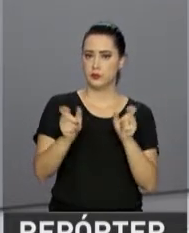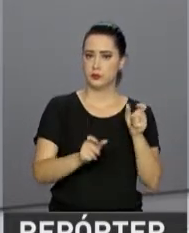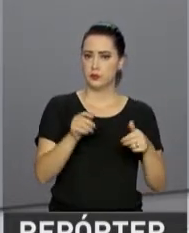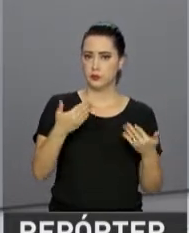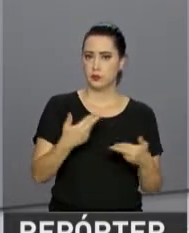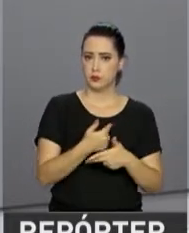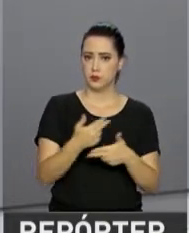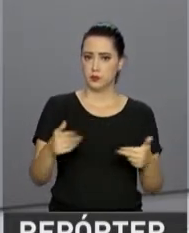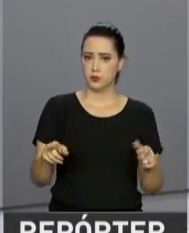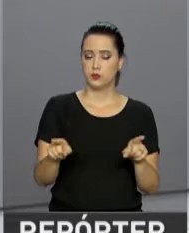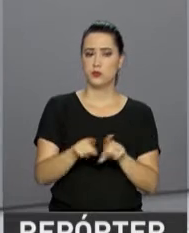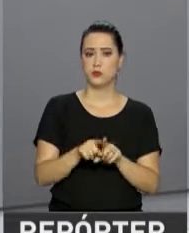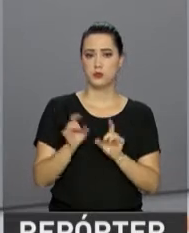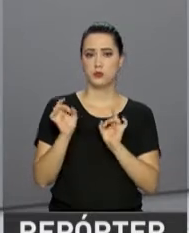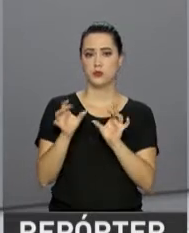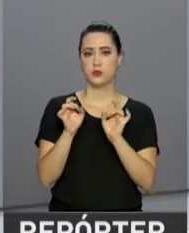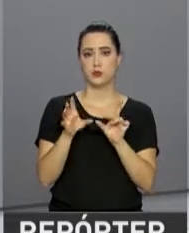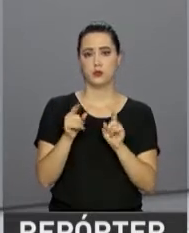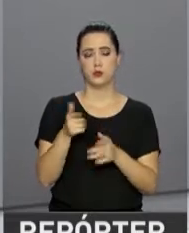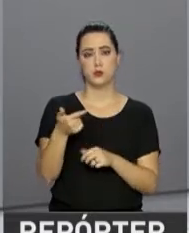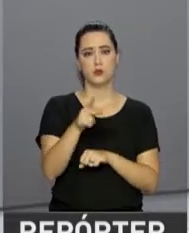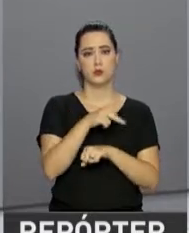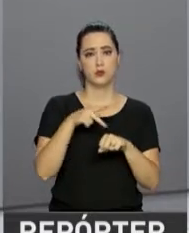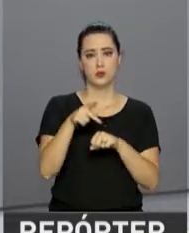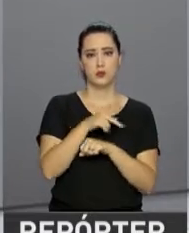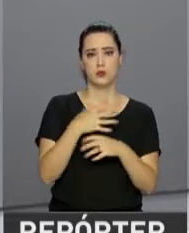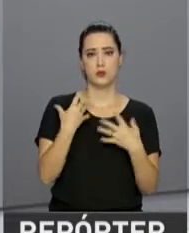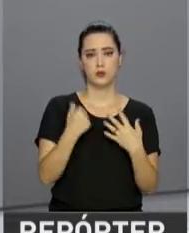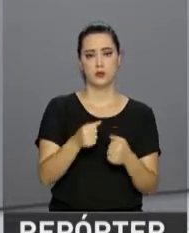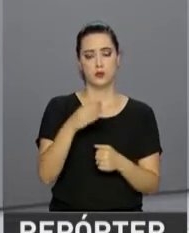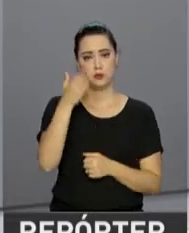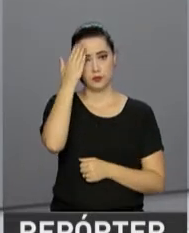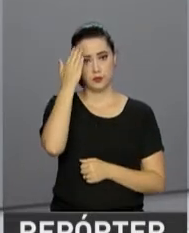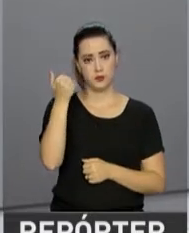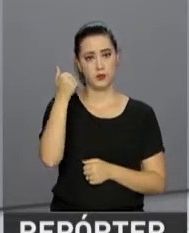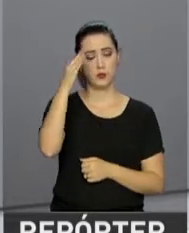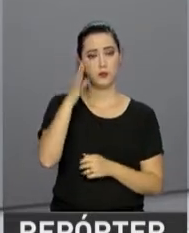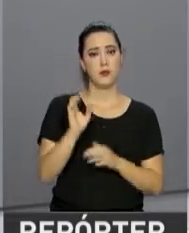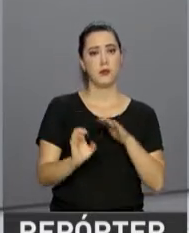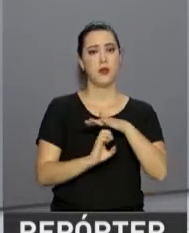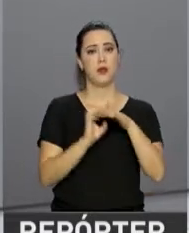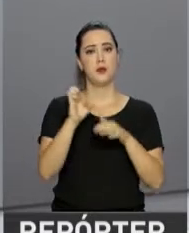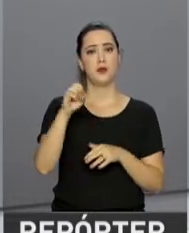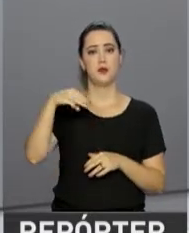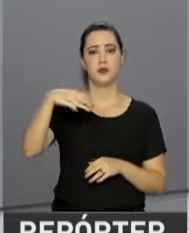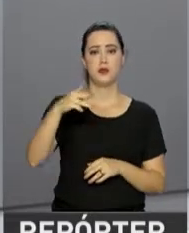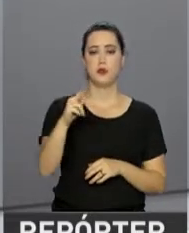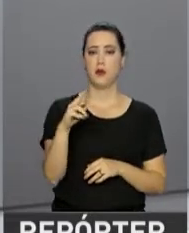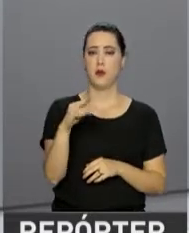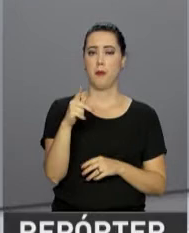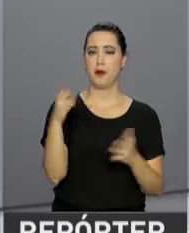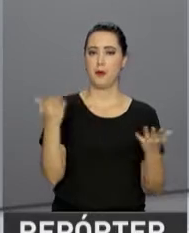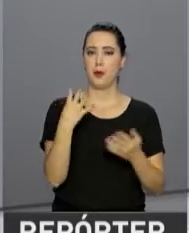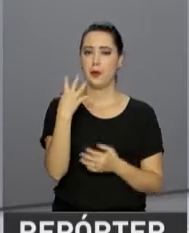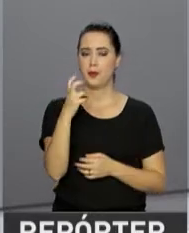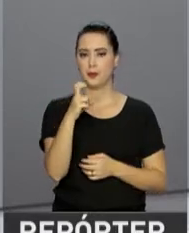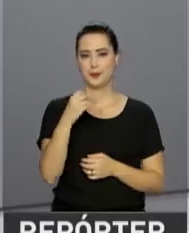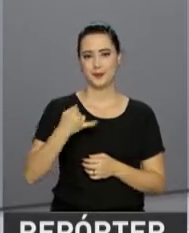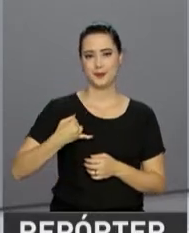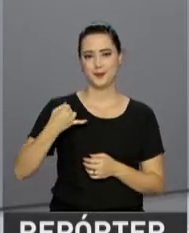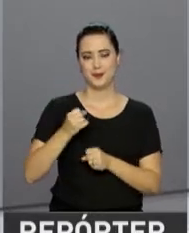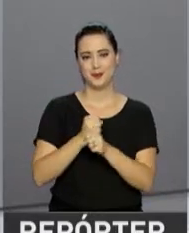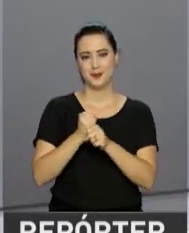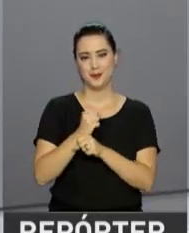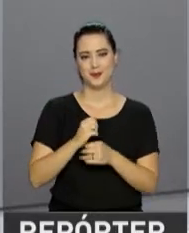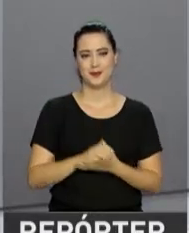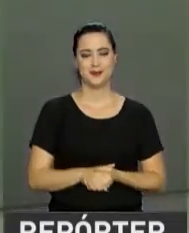brasileiros produtos também exportados para outros países vamos saber mais sobre a embrapa que completa 45 anos de